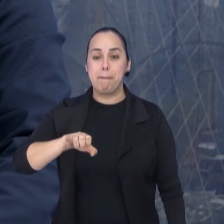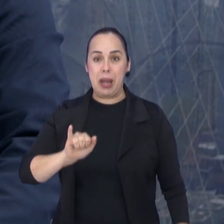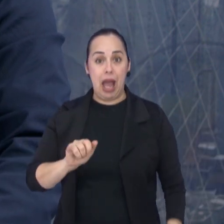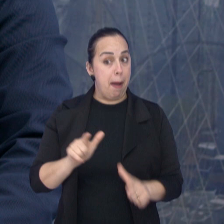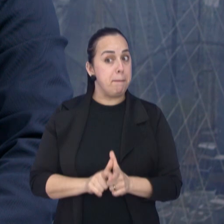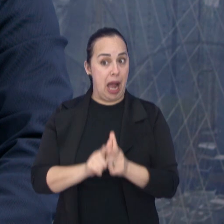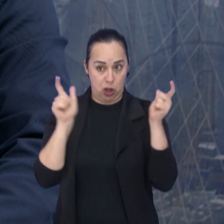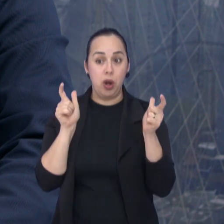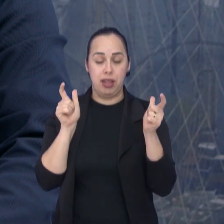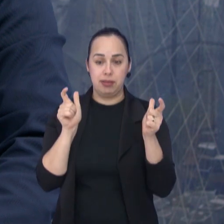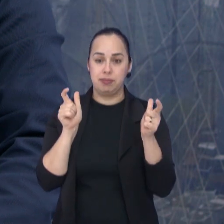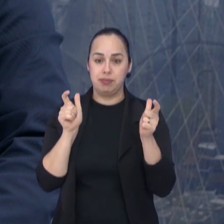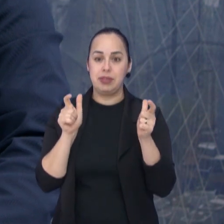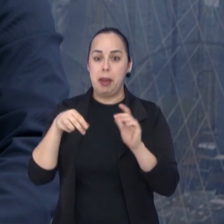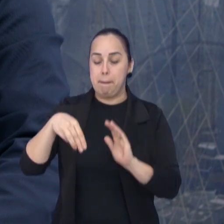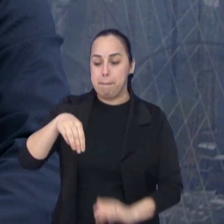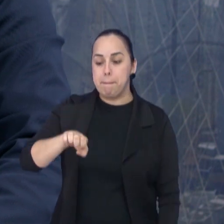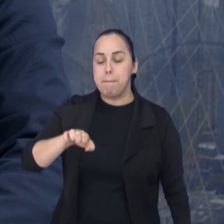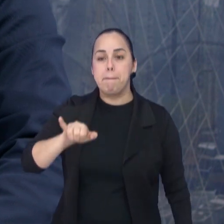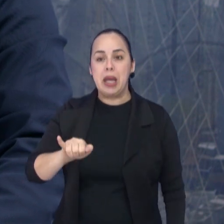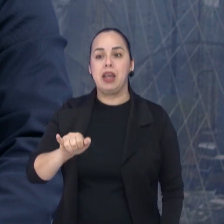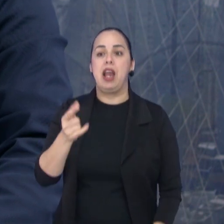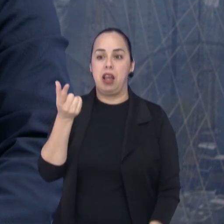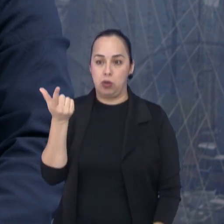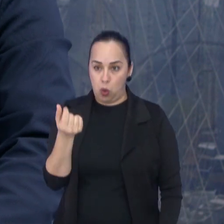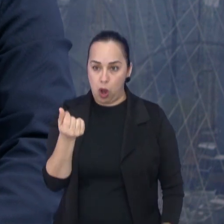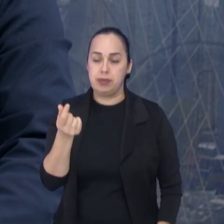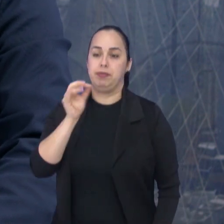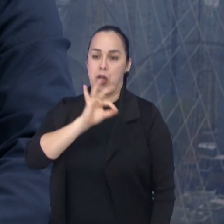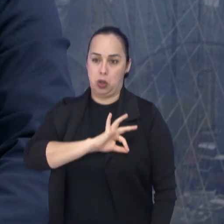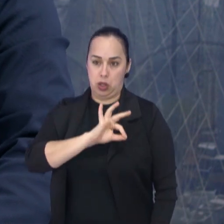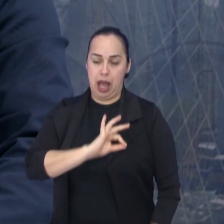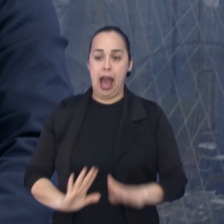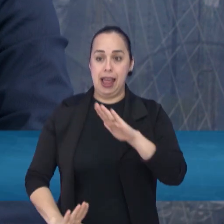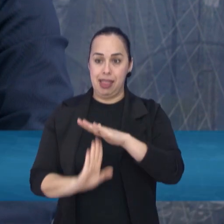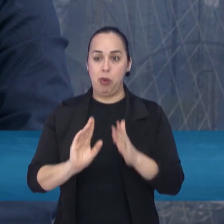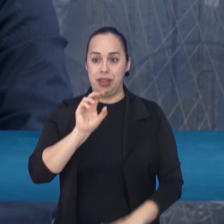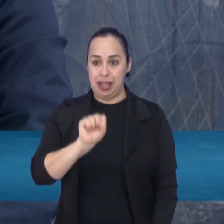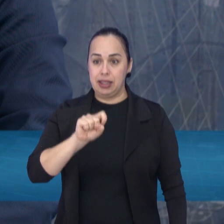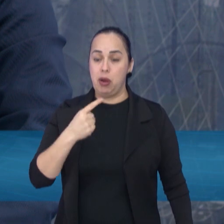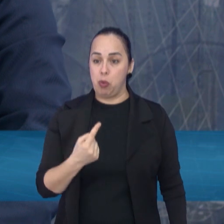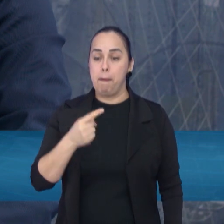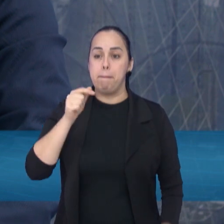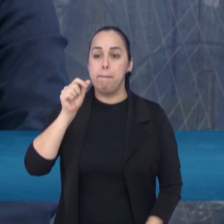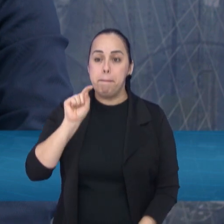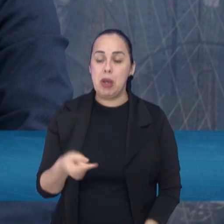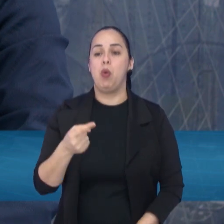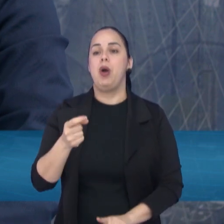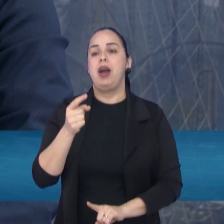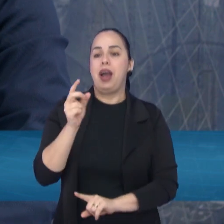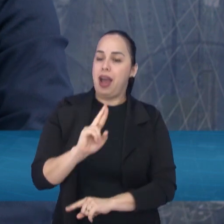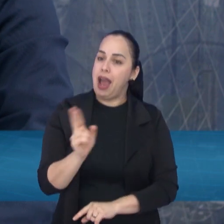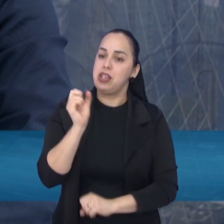grande maioria desses 800 mil são MEIs, aquele que fatura até 81 mil reais, faturamento bruto ano, individual. E